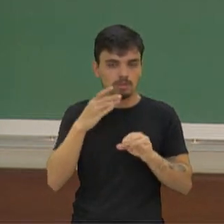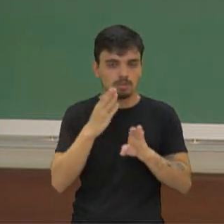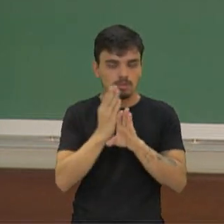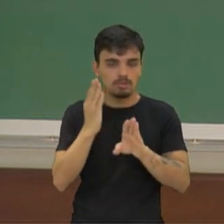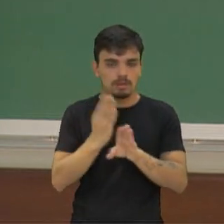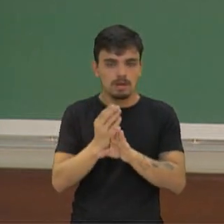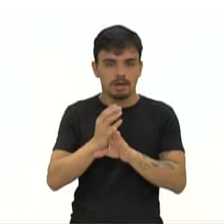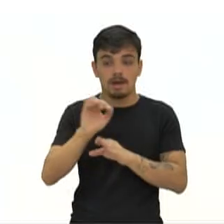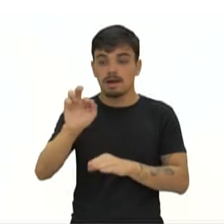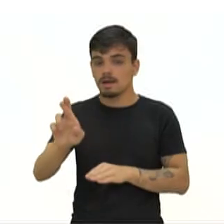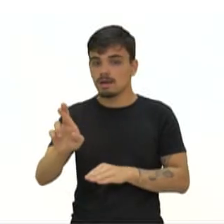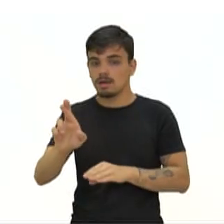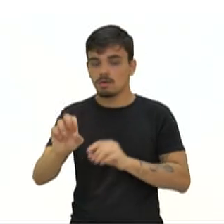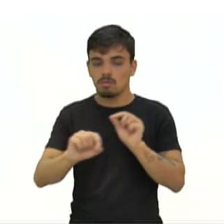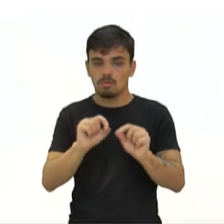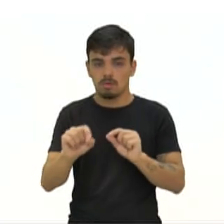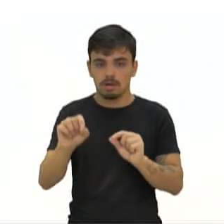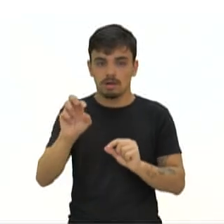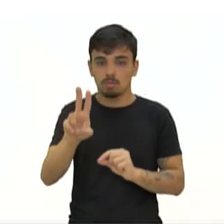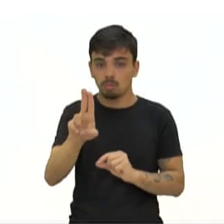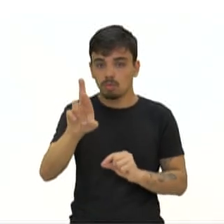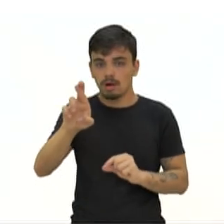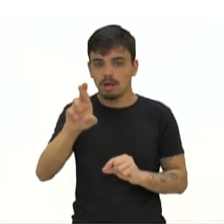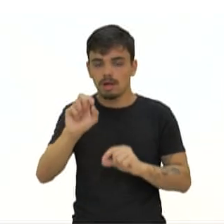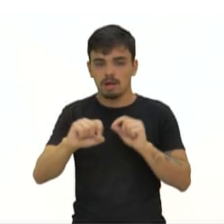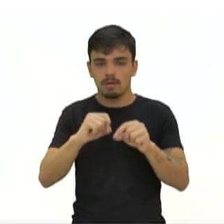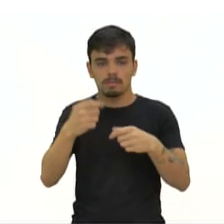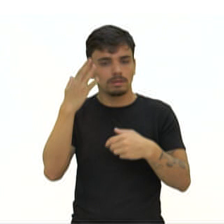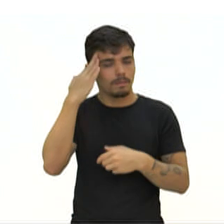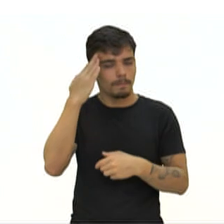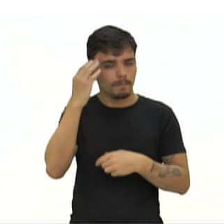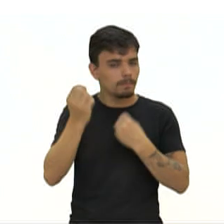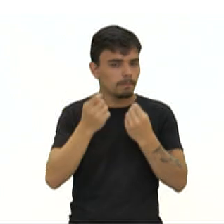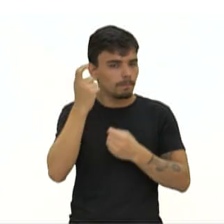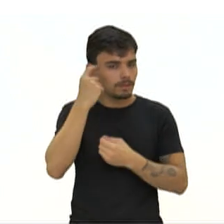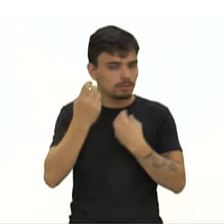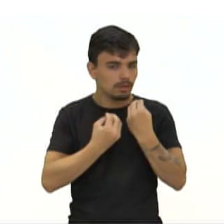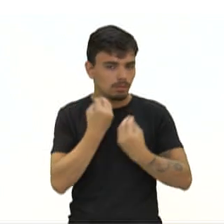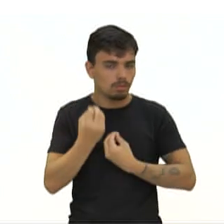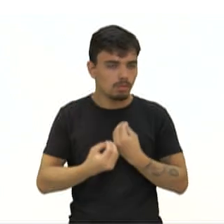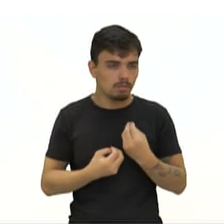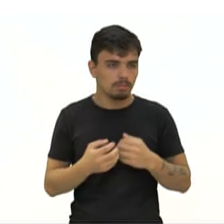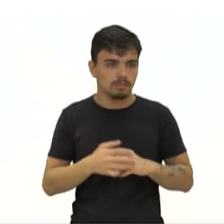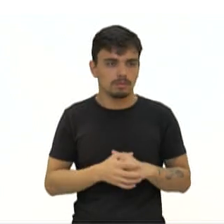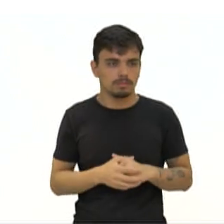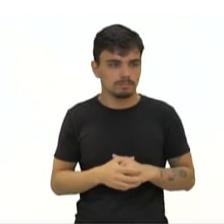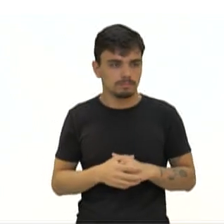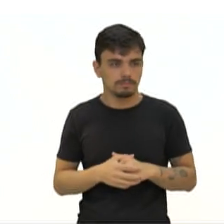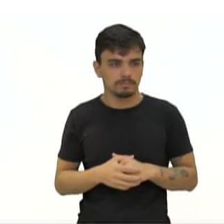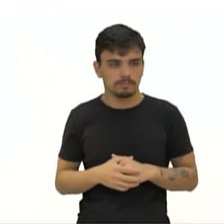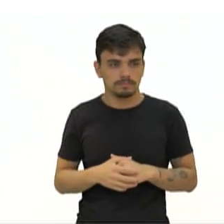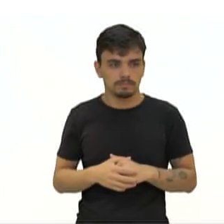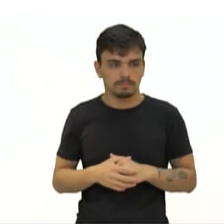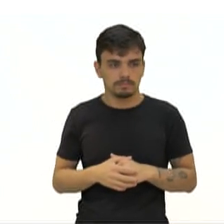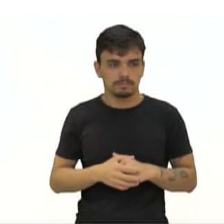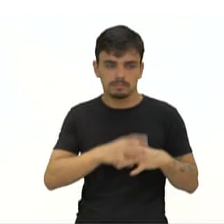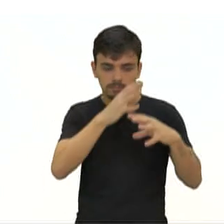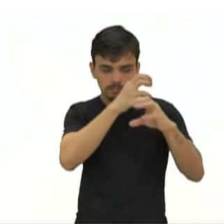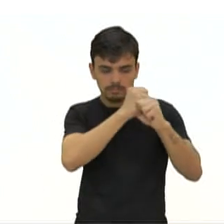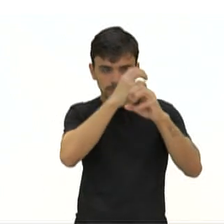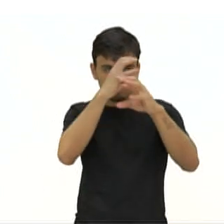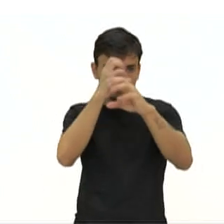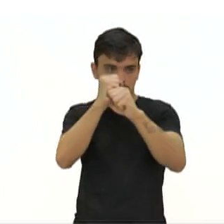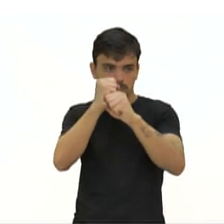Então, a tensão R, para ser descoberta, eu posso pensar o seguinte, pela lei das malhas, a tensão da fonte é a soma da tensão no